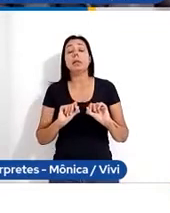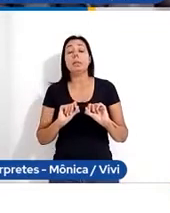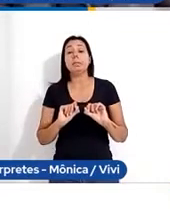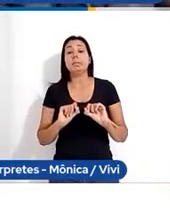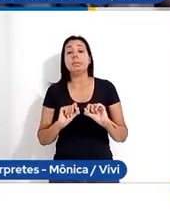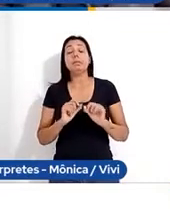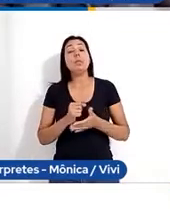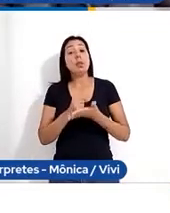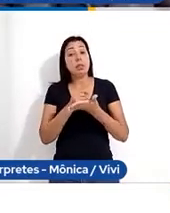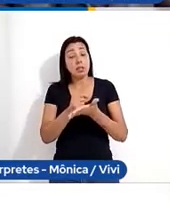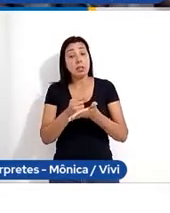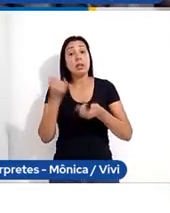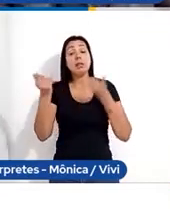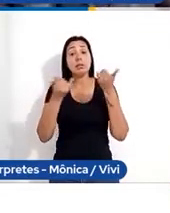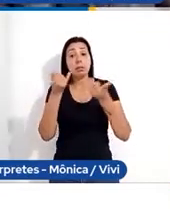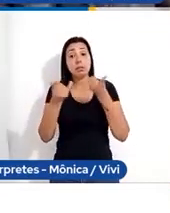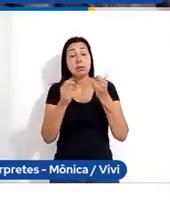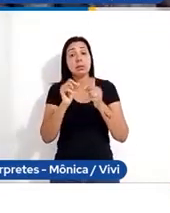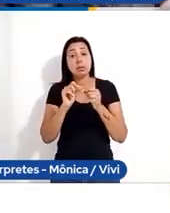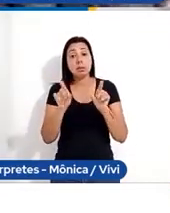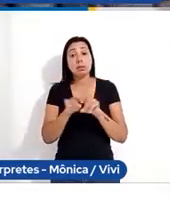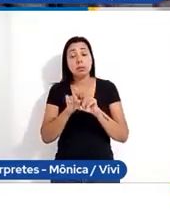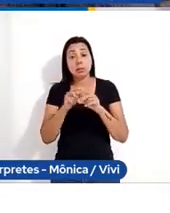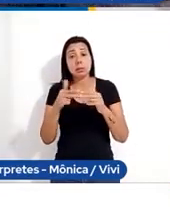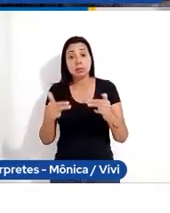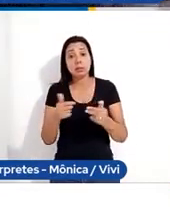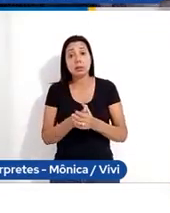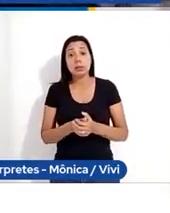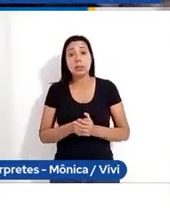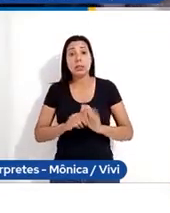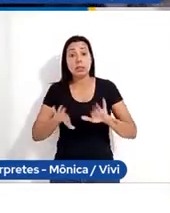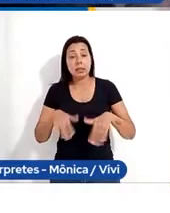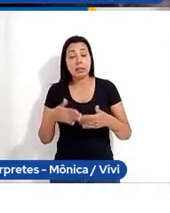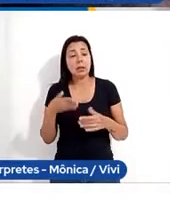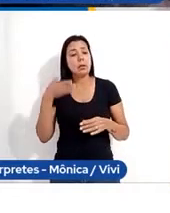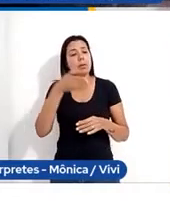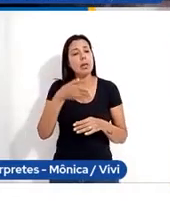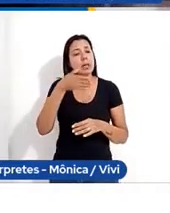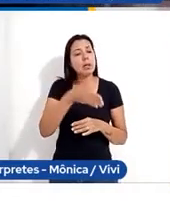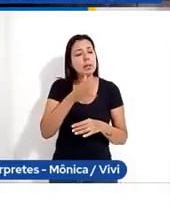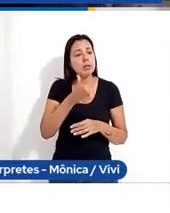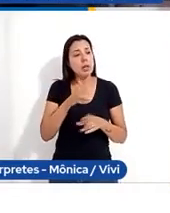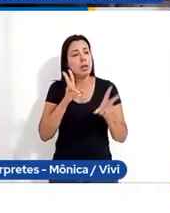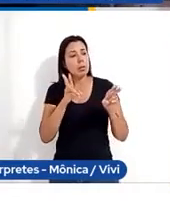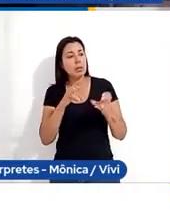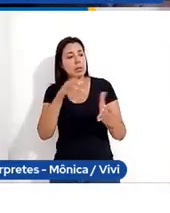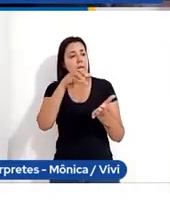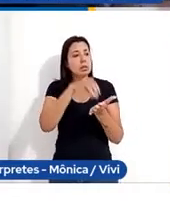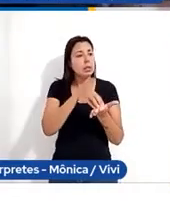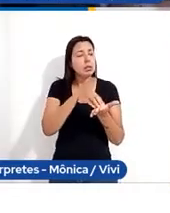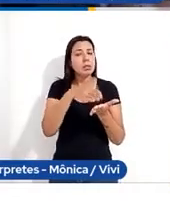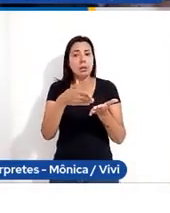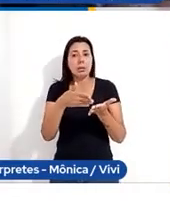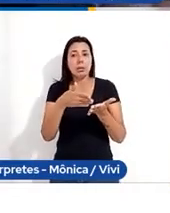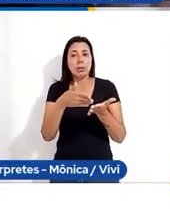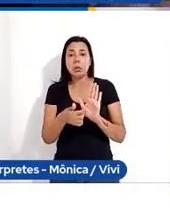a informação, a trazer essas coisas para a luz. Então, entrando imediatamente no tema, né, no centro do tema, isso aqui é